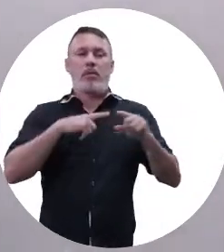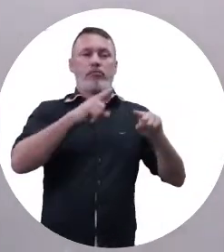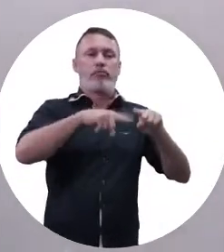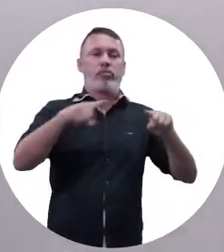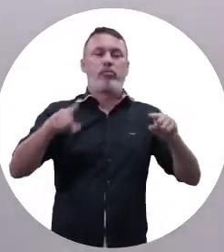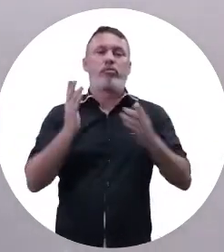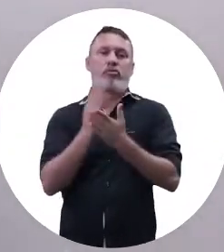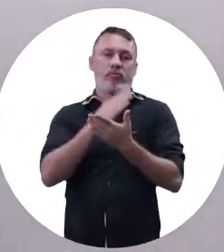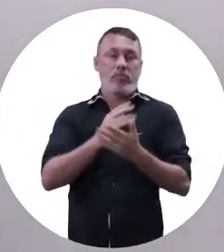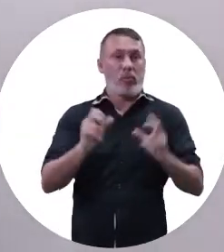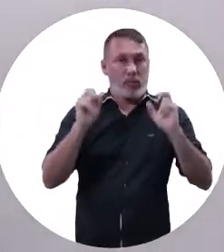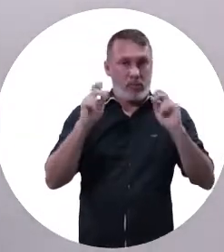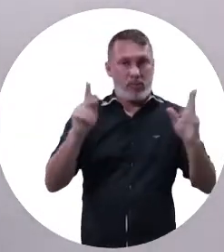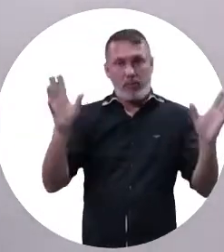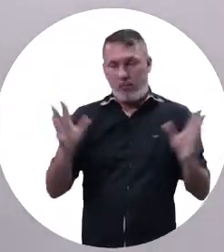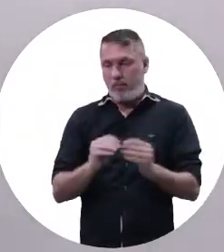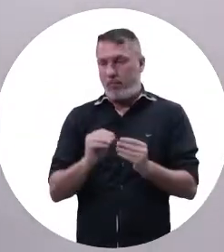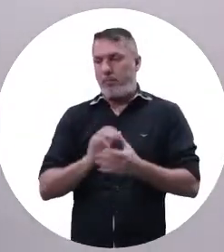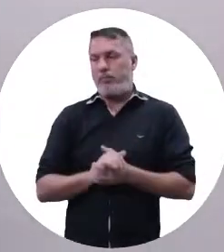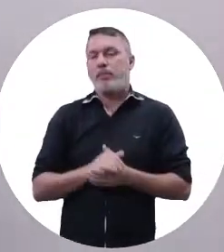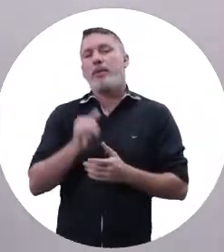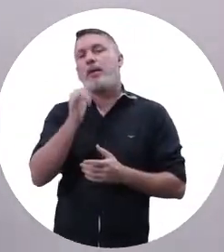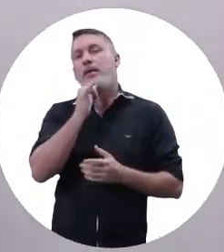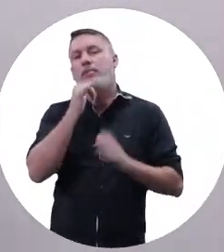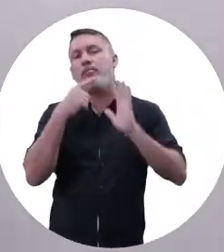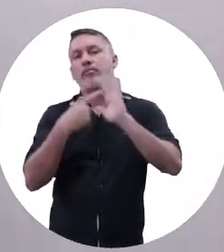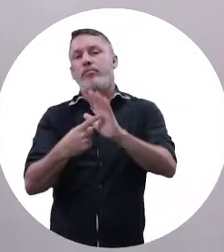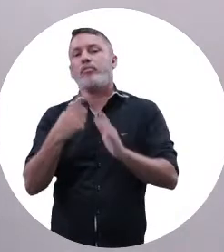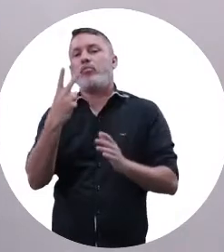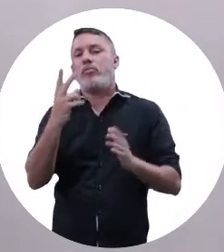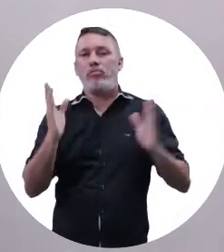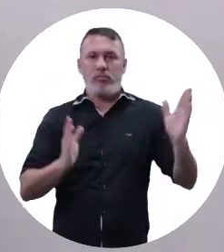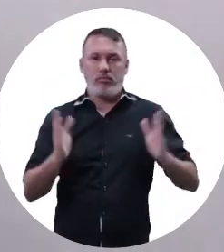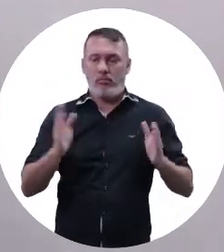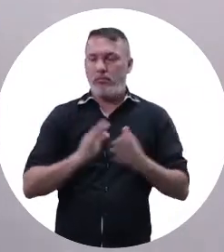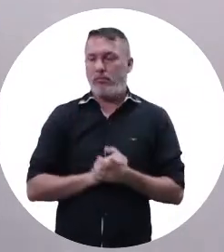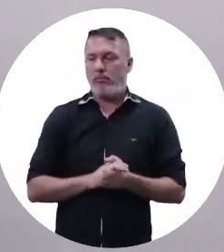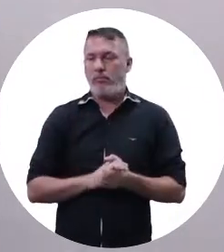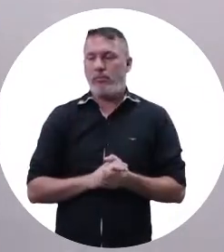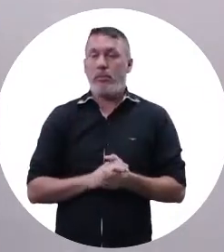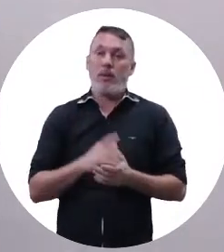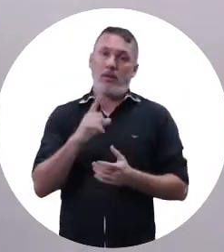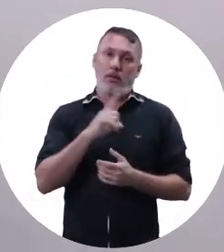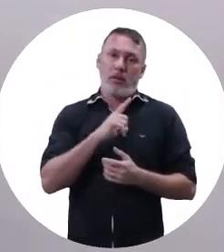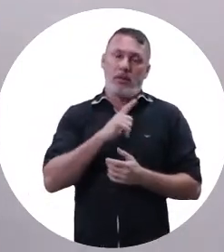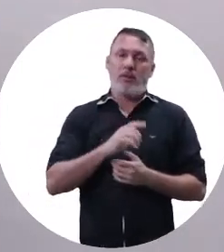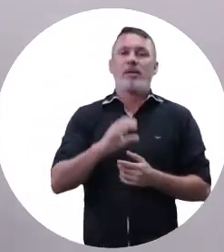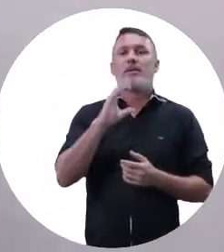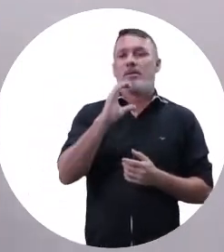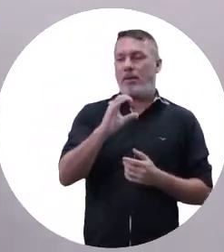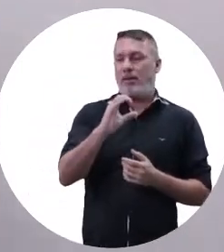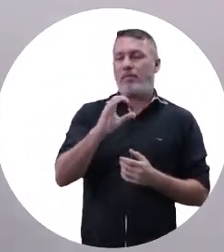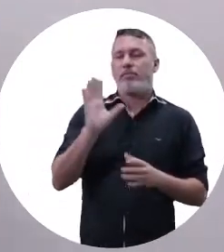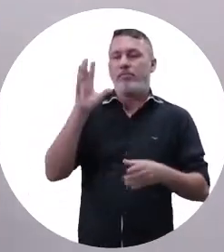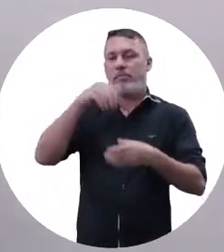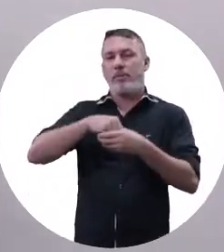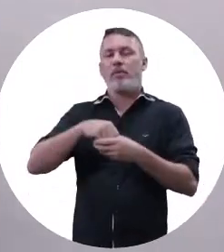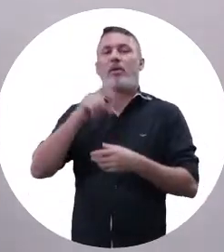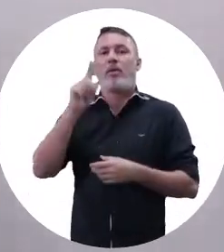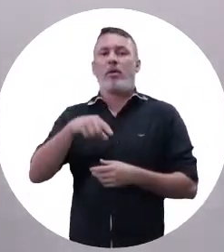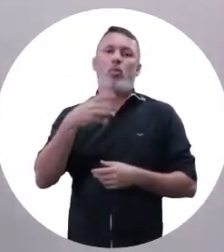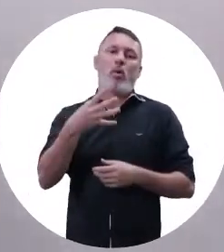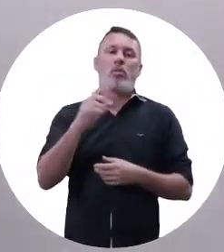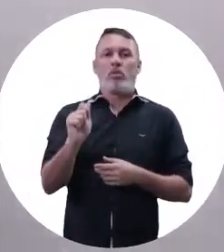cargas parciais. Vamos lá. Vamos ver aqui dois exemplos de ligações covalentes. Eu tenho carbono. Carbono é um elemento da